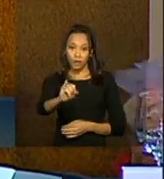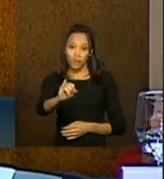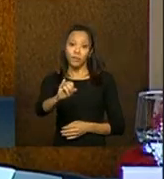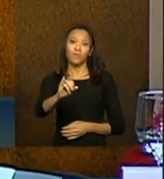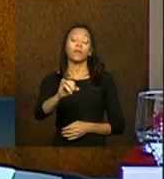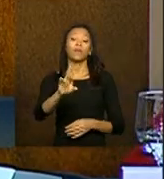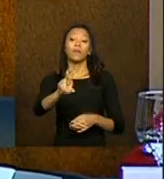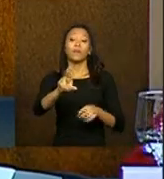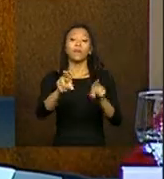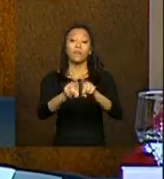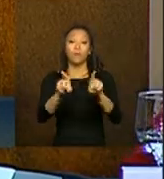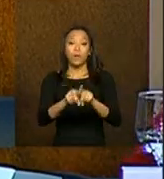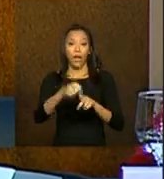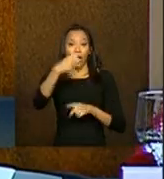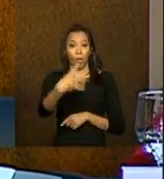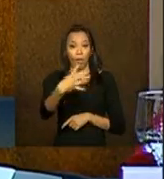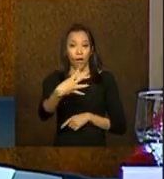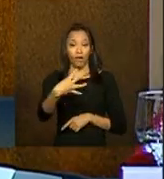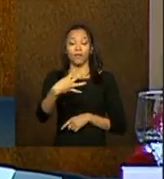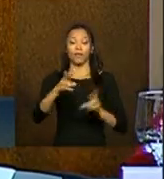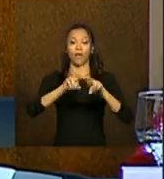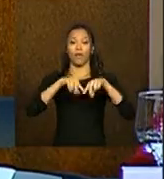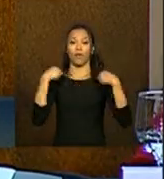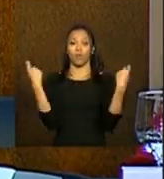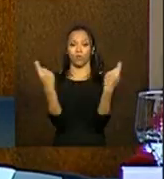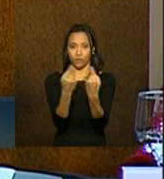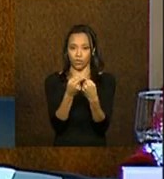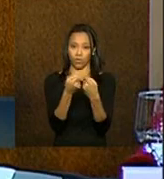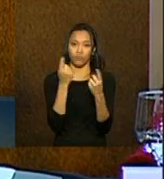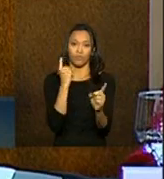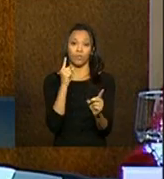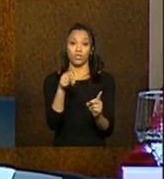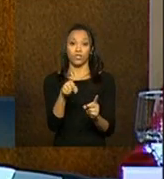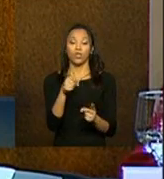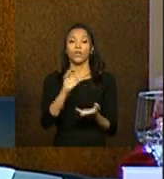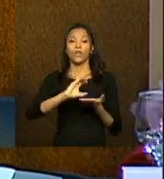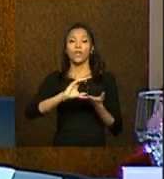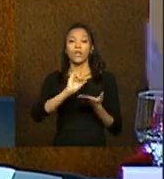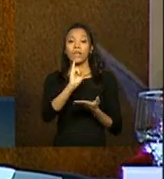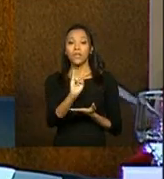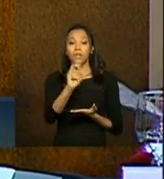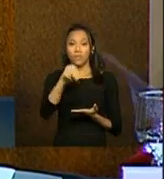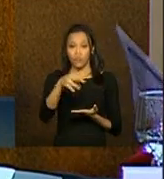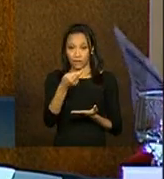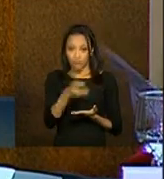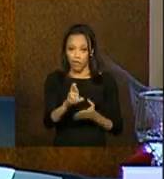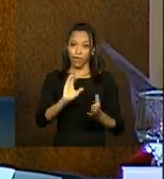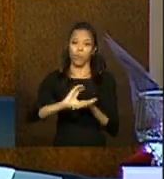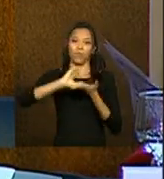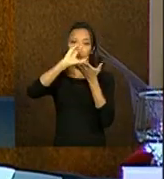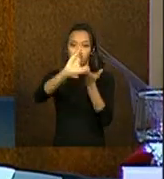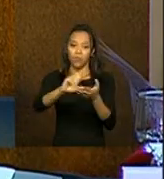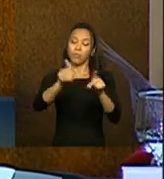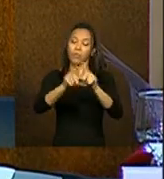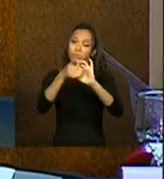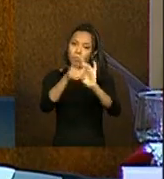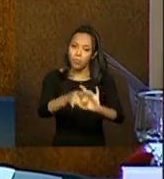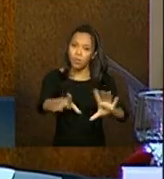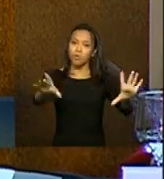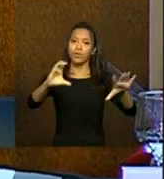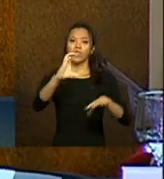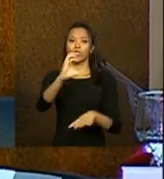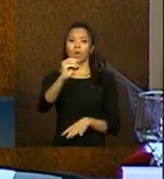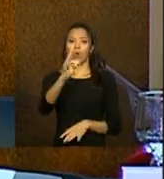reunião desse fórum interconselhos, ela ela complementa a adoção de cotas no ensino público.